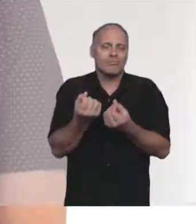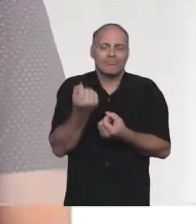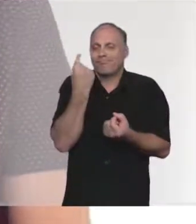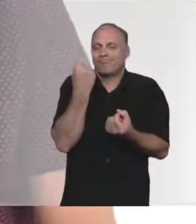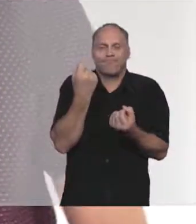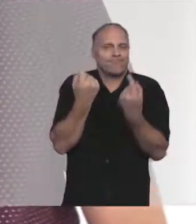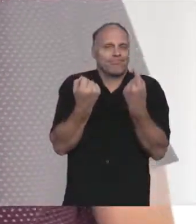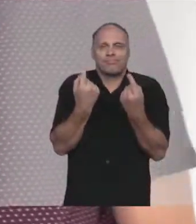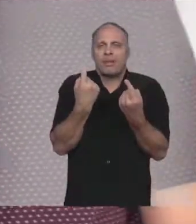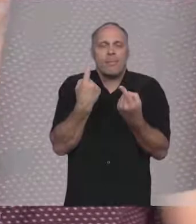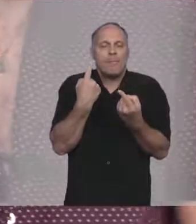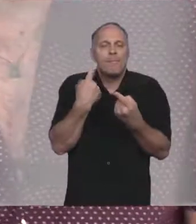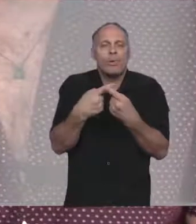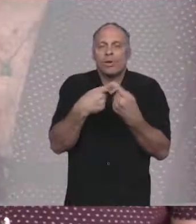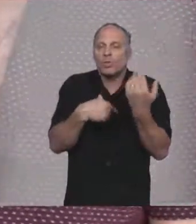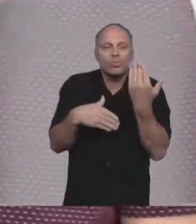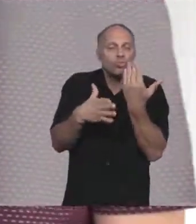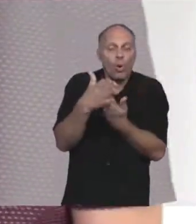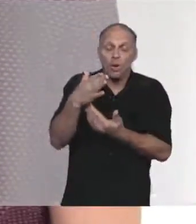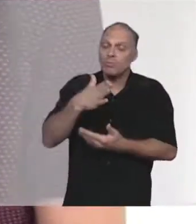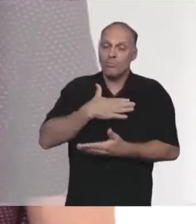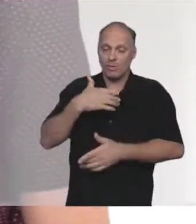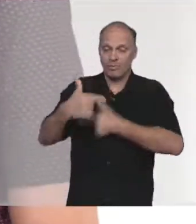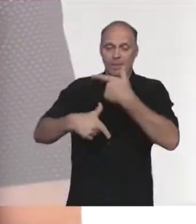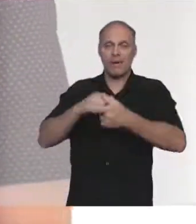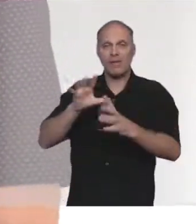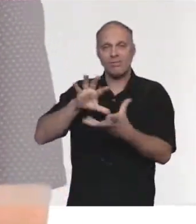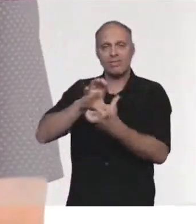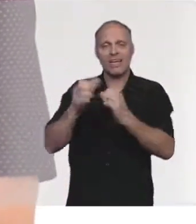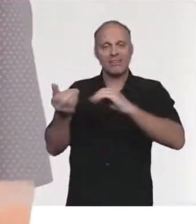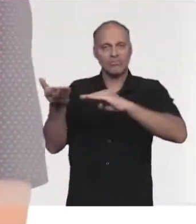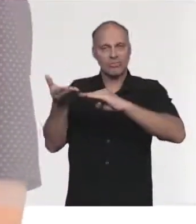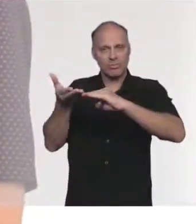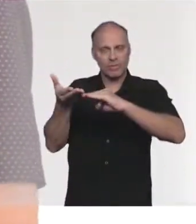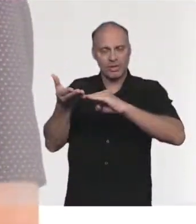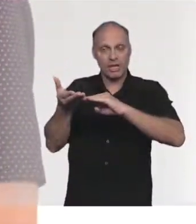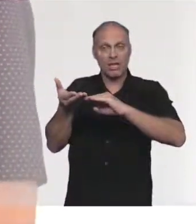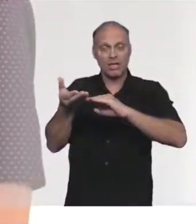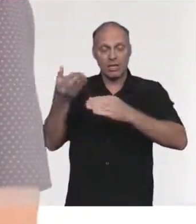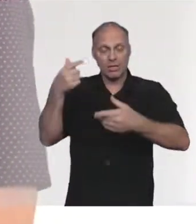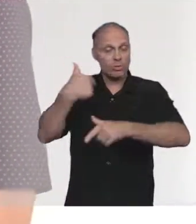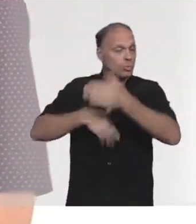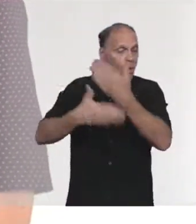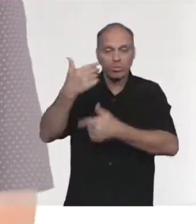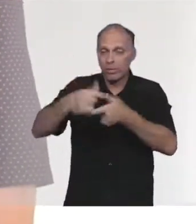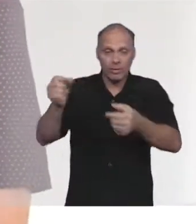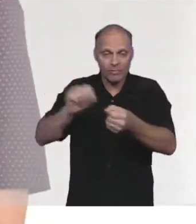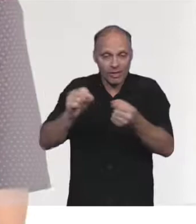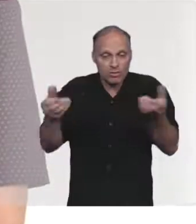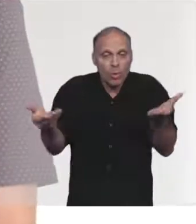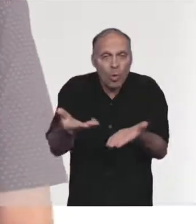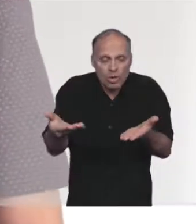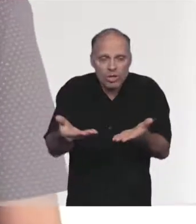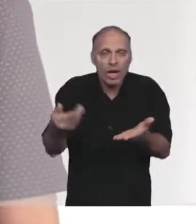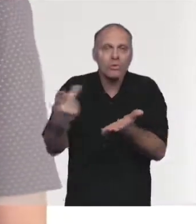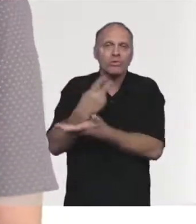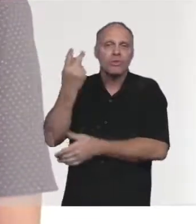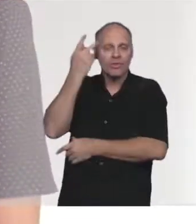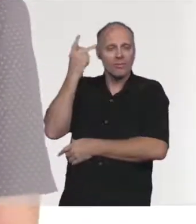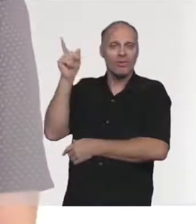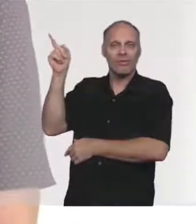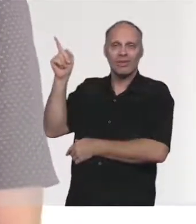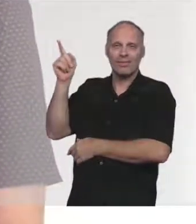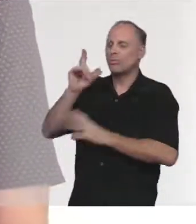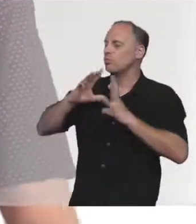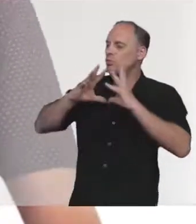é muito estranho, porque todo o meu trabalho em arte contemporânea, todo o trabalho que eu faço atualmente, todo ele aconteceu em São